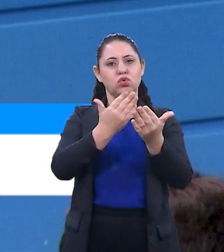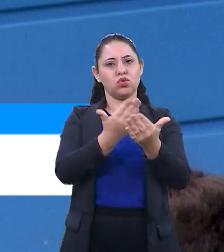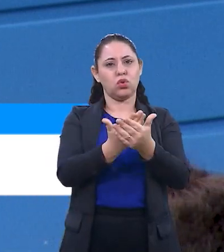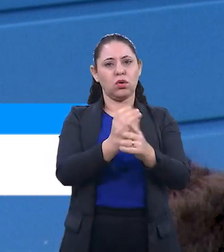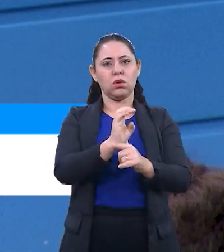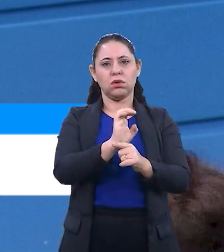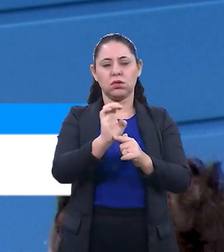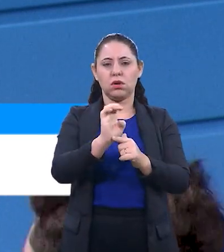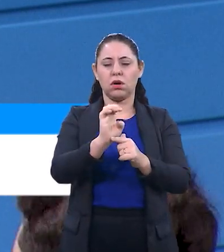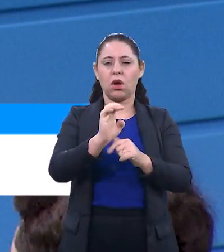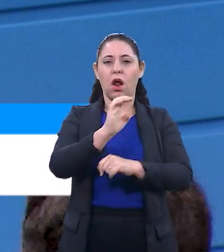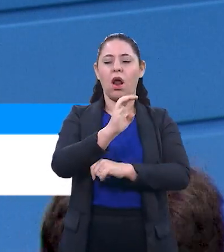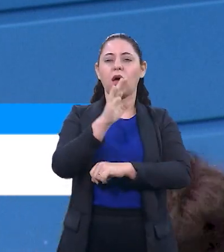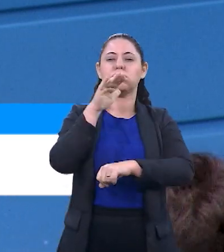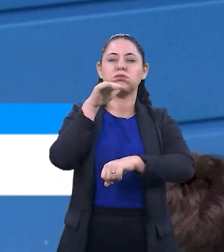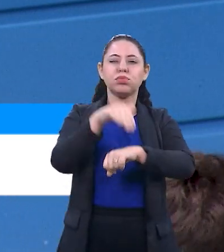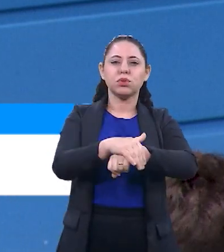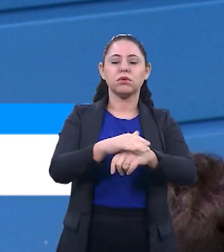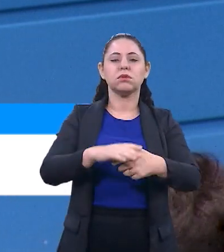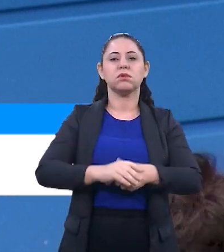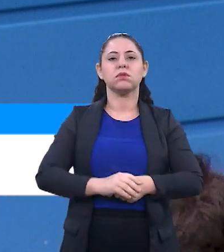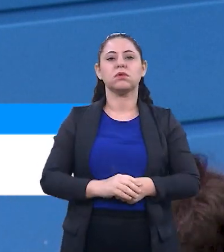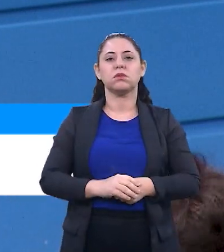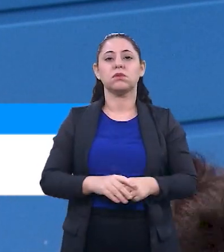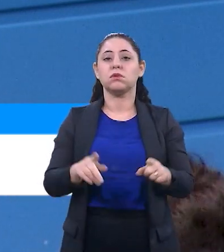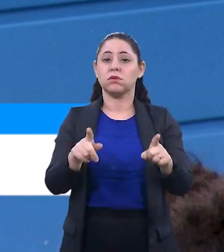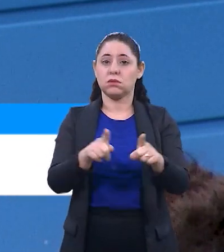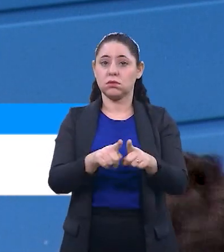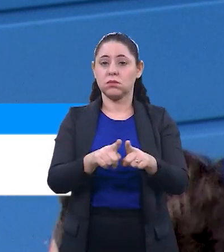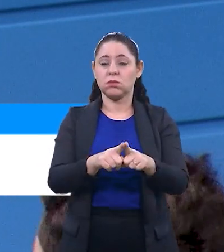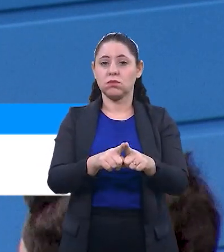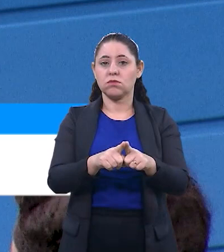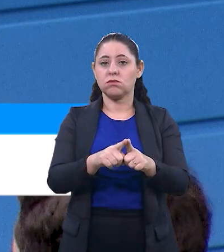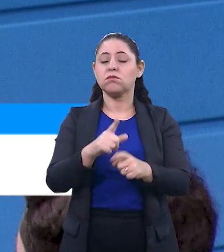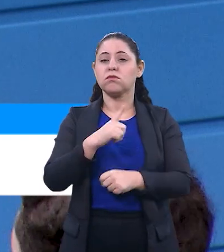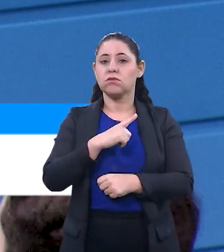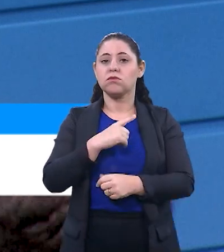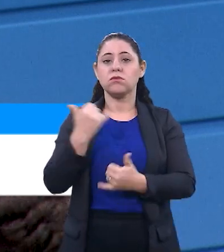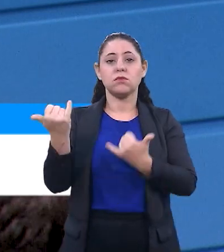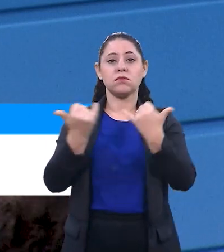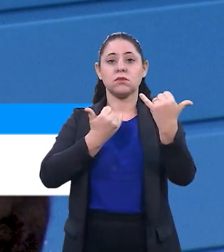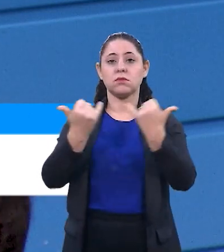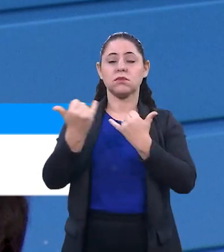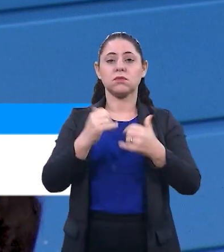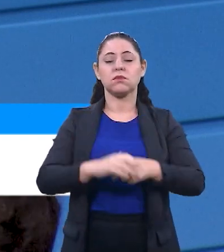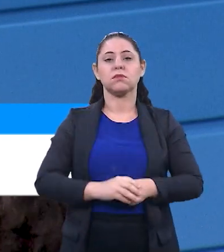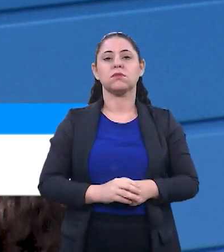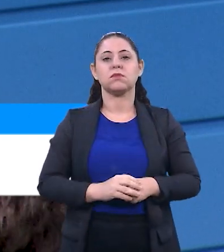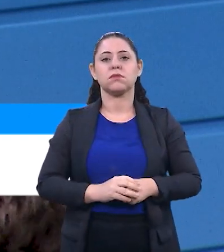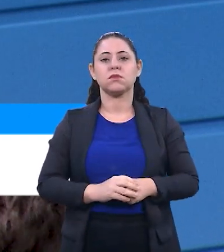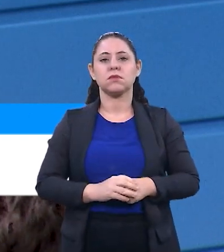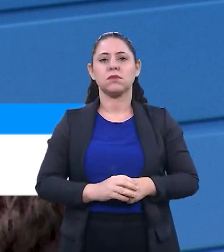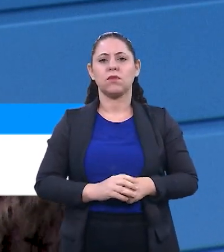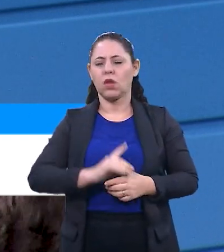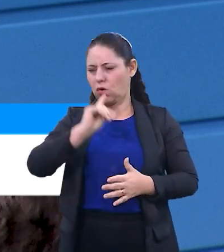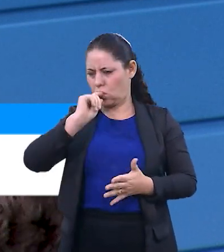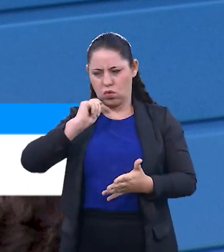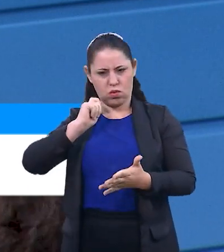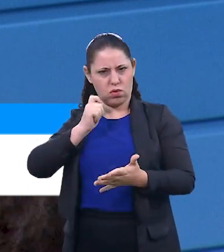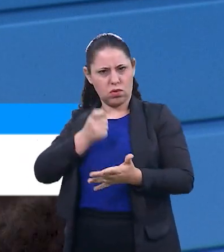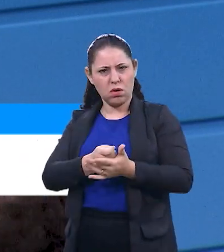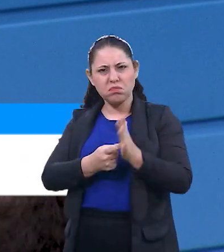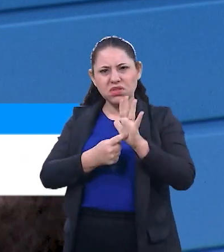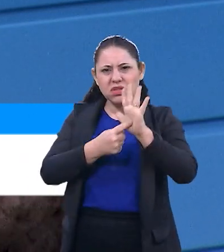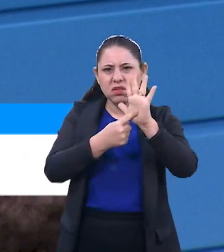nas escolas da rede estadual no período noturno. E também gostaria de receber informações a respeito